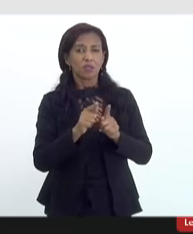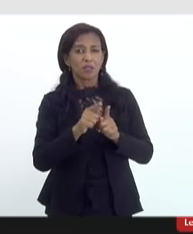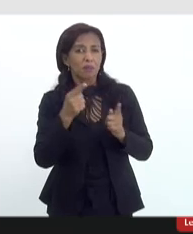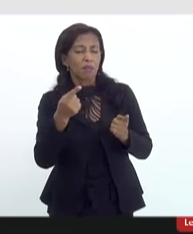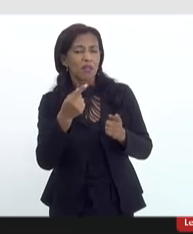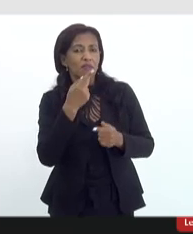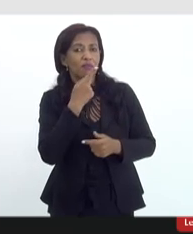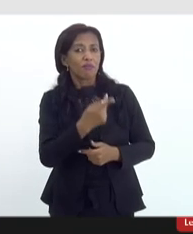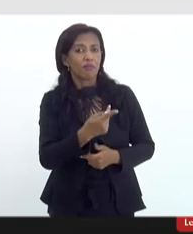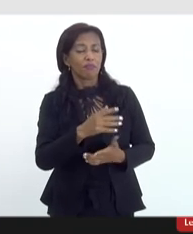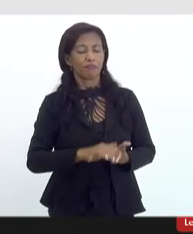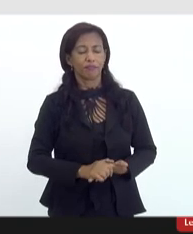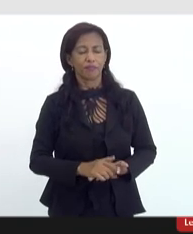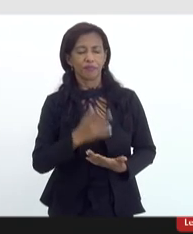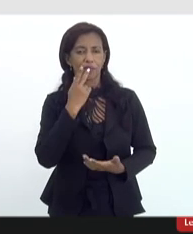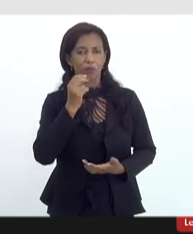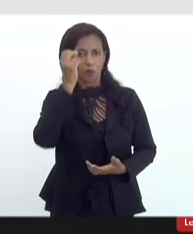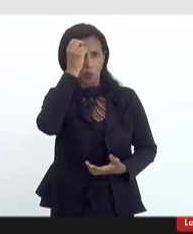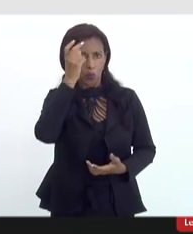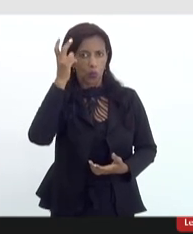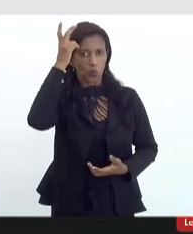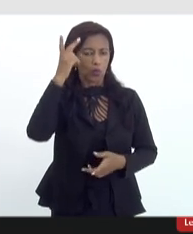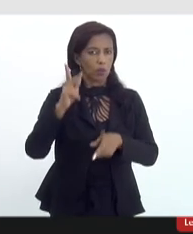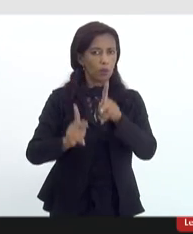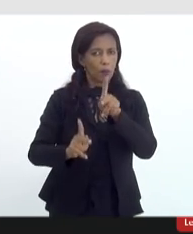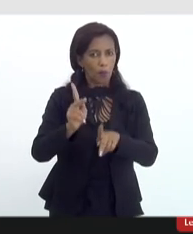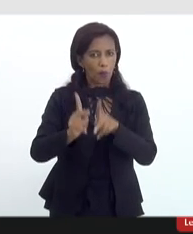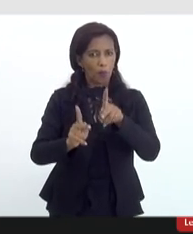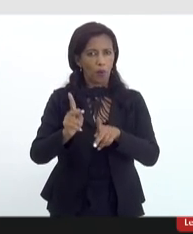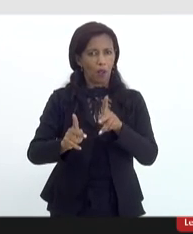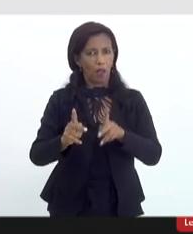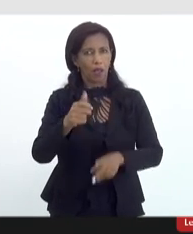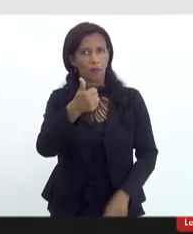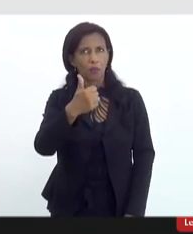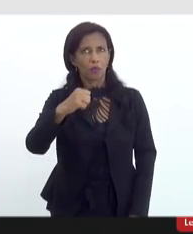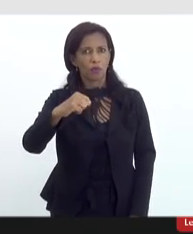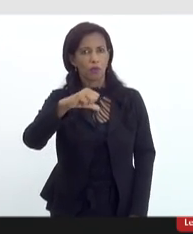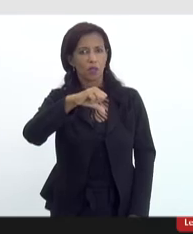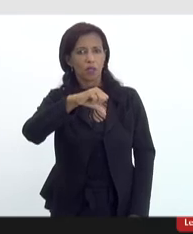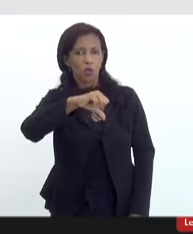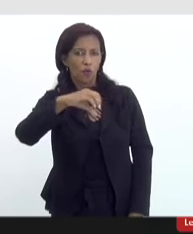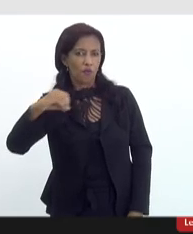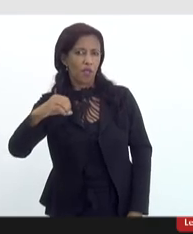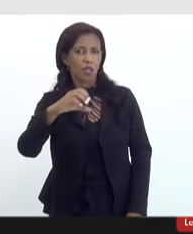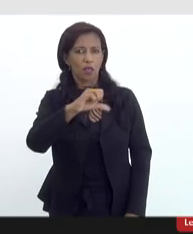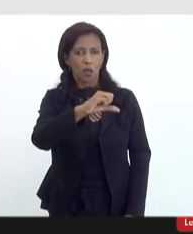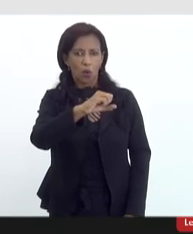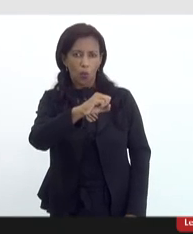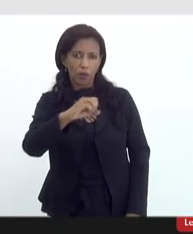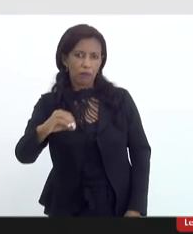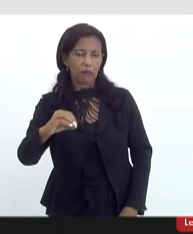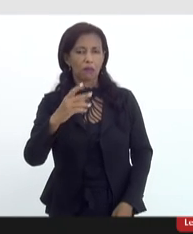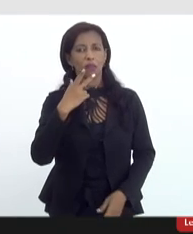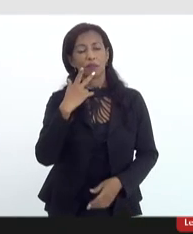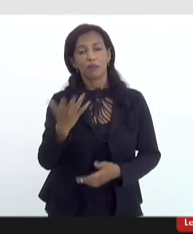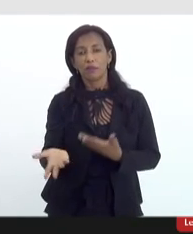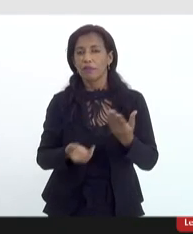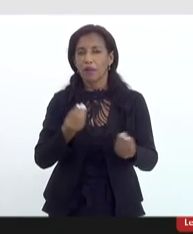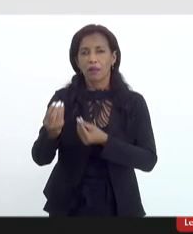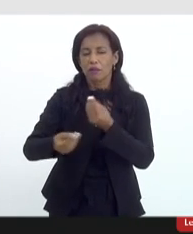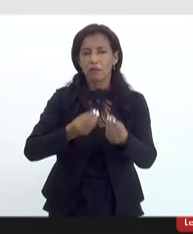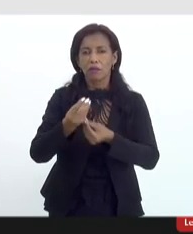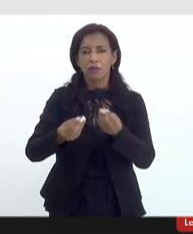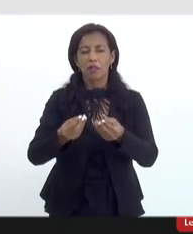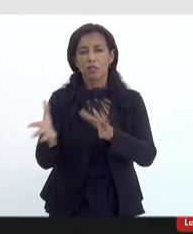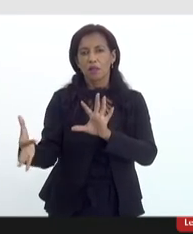Sanchi vai dizer, ele que falava de uma cultura popular urbana na década de 90 e 80, a gente falando de uma porosidade, né,